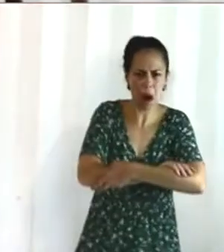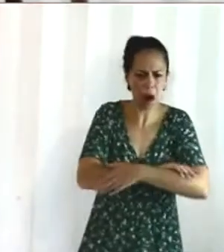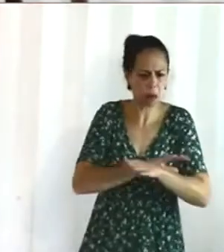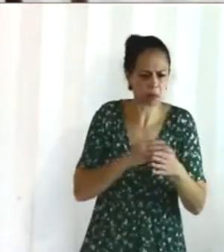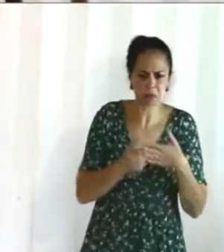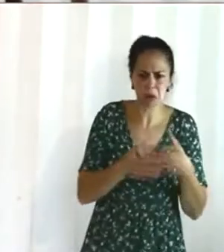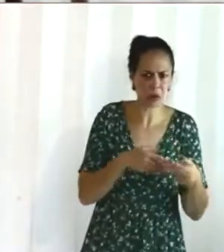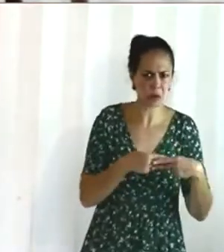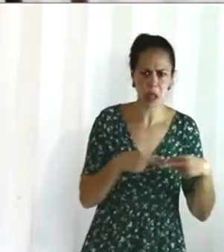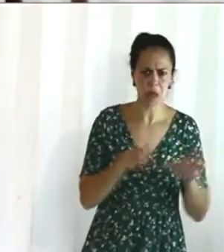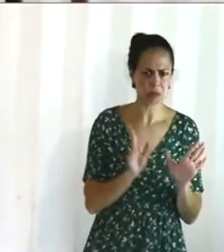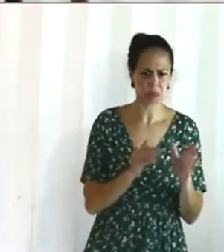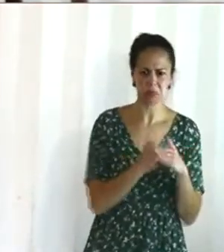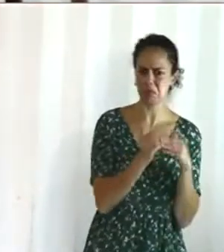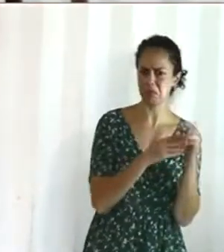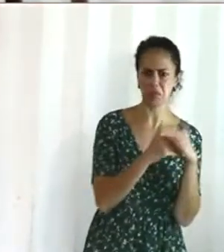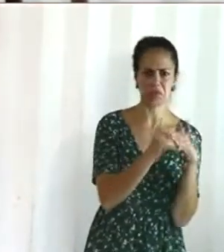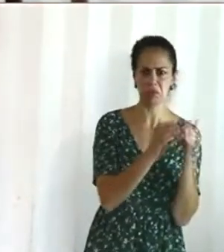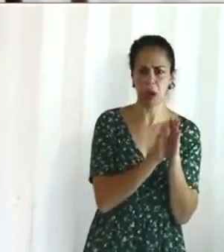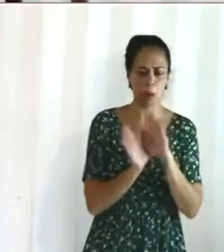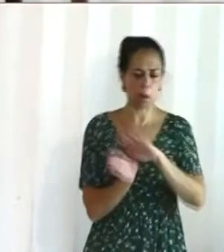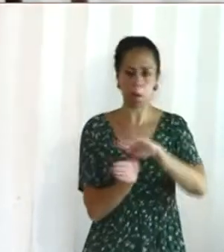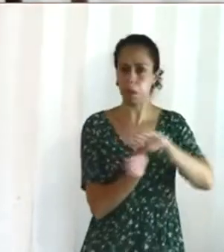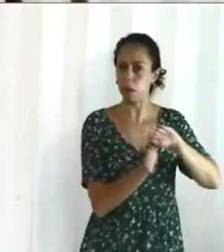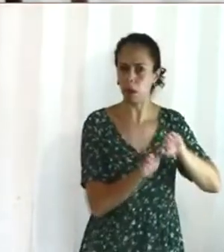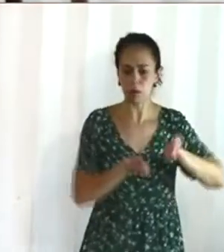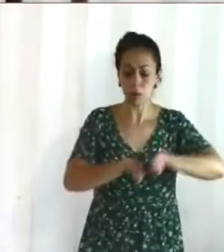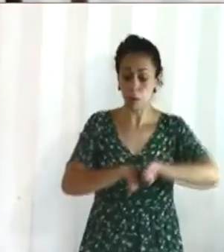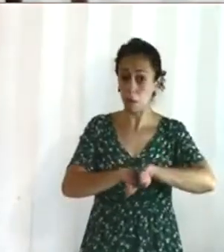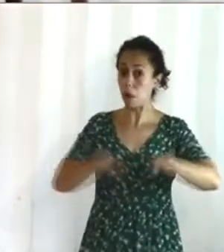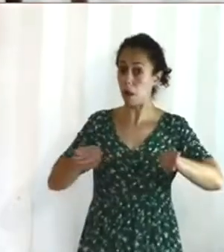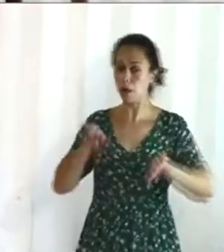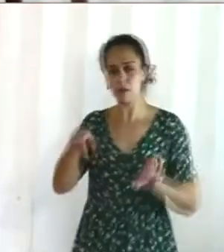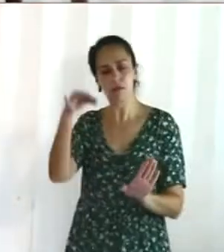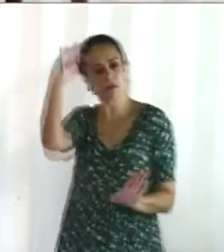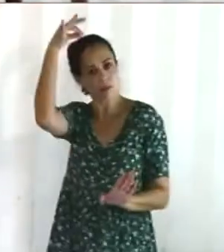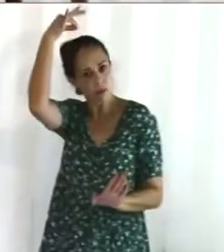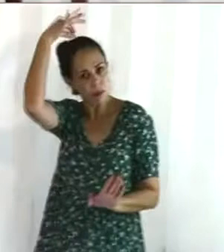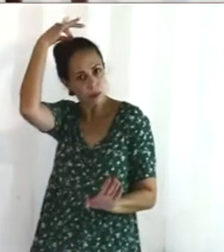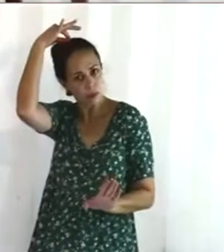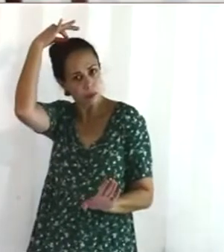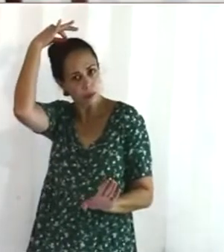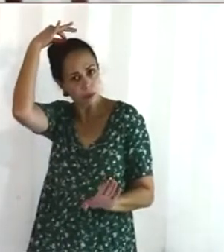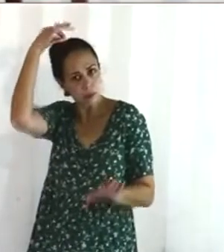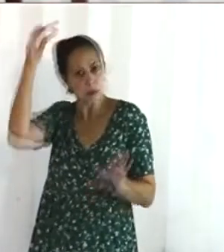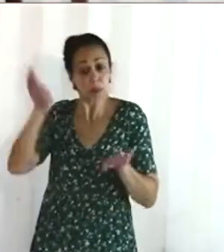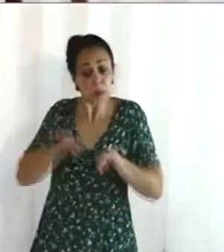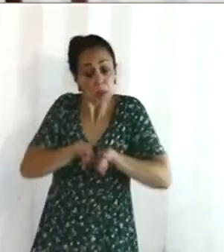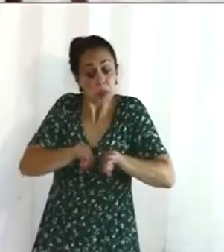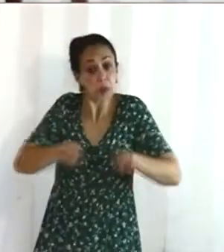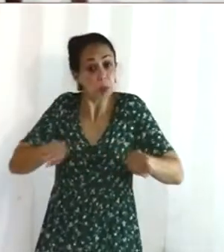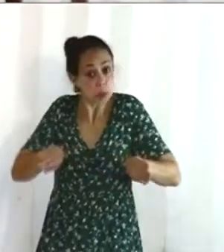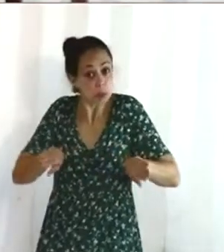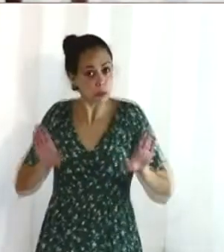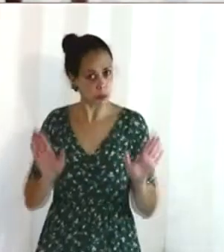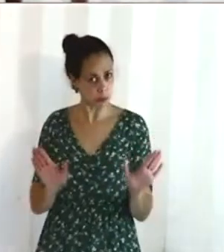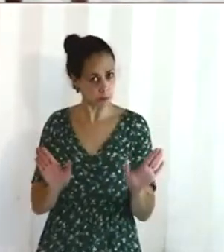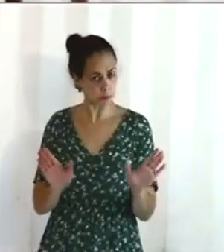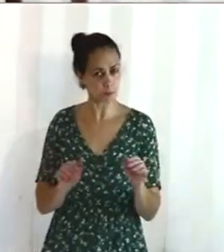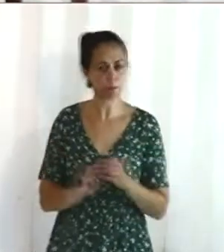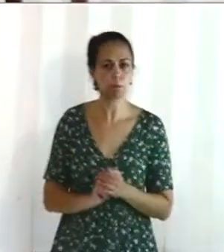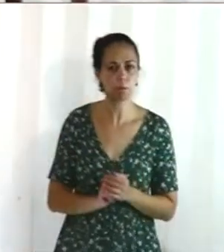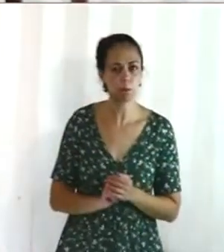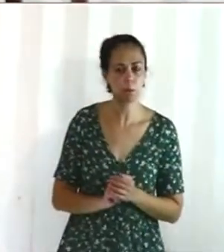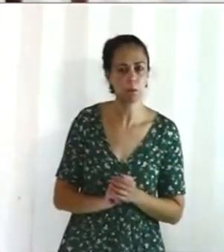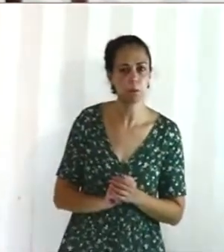que vai através da sua crença, da sua fé. Esse era um pensamento deles. Outra coisa, eles também